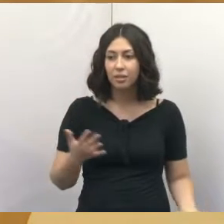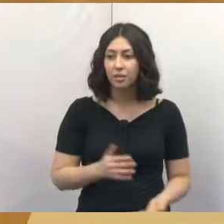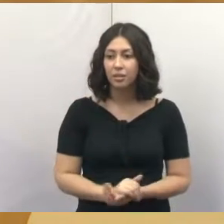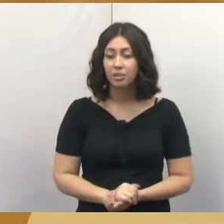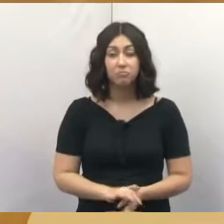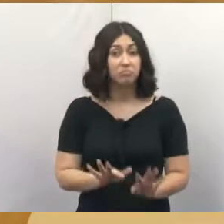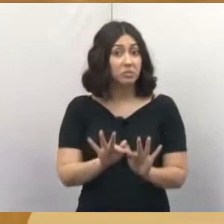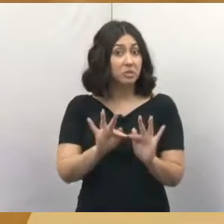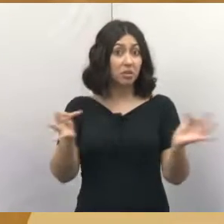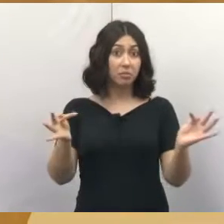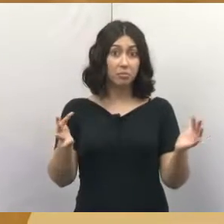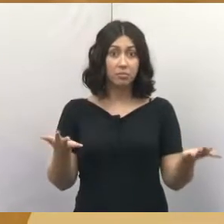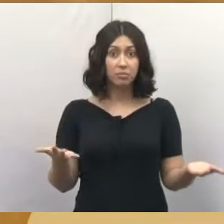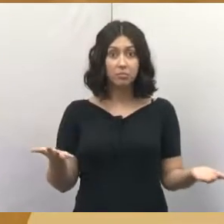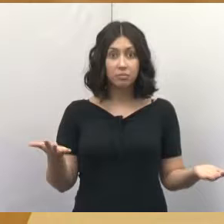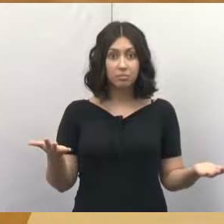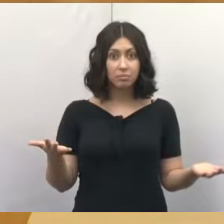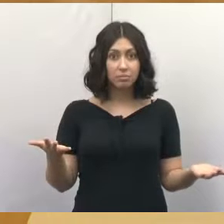É simples.